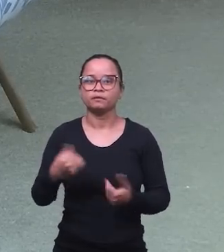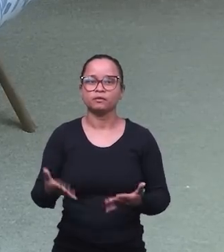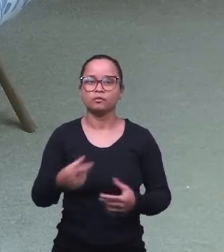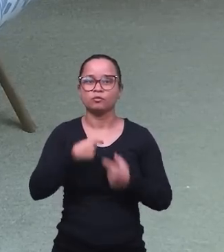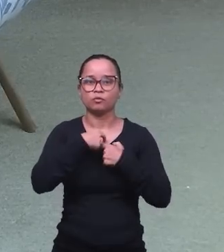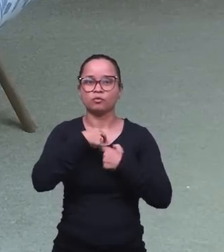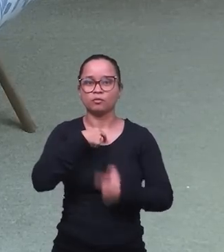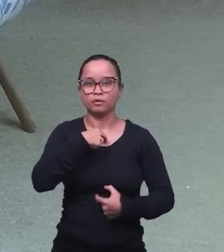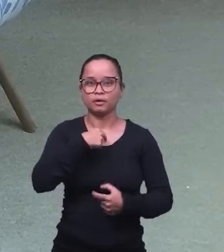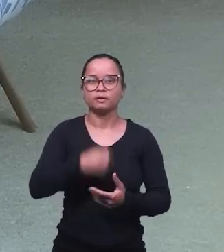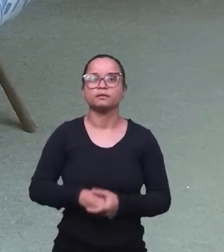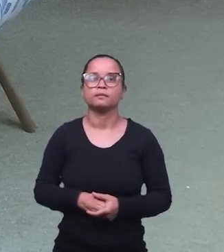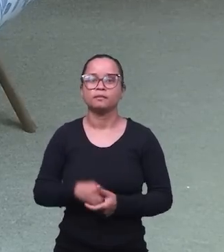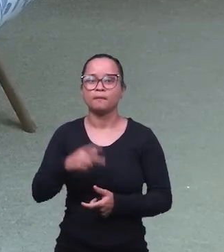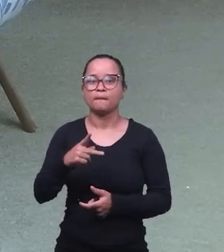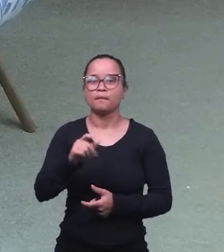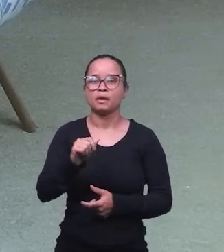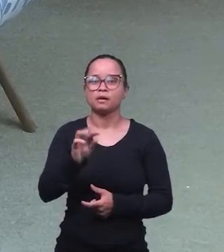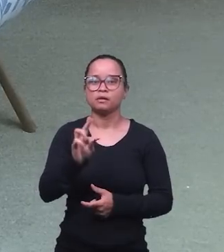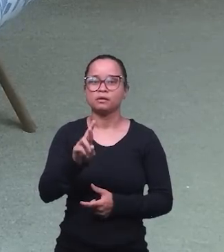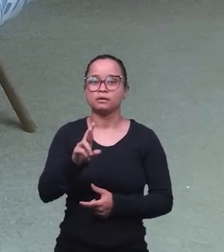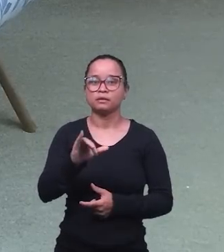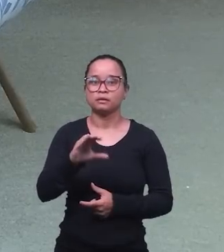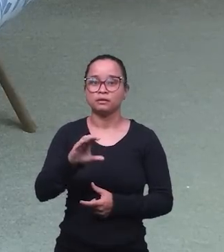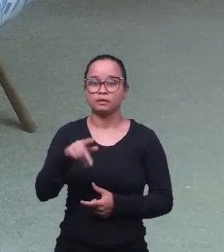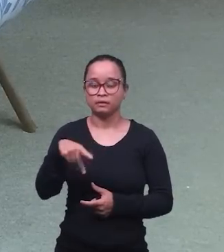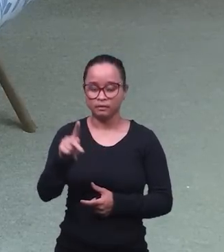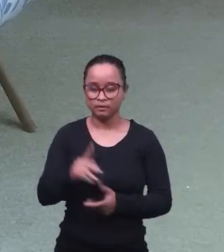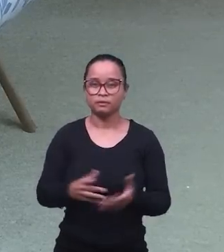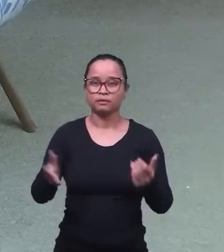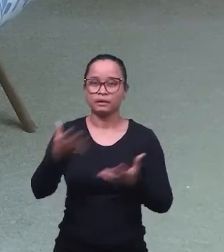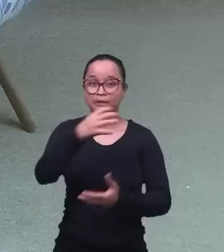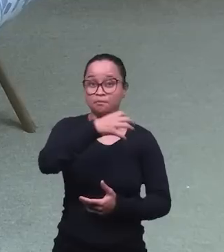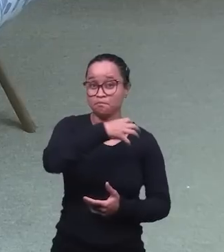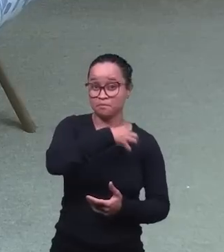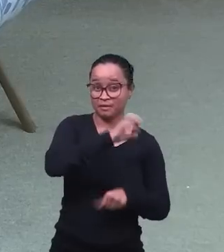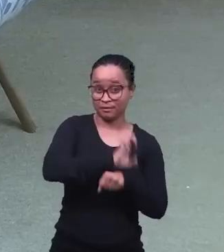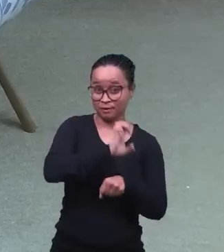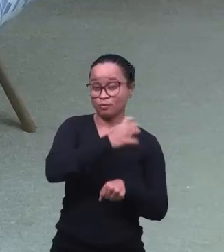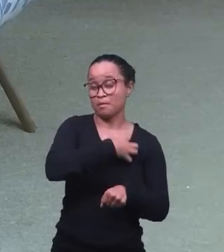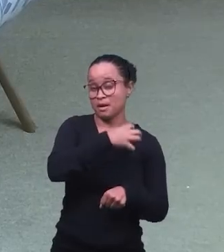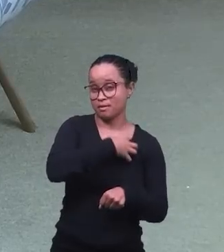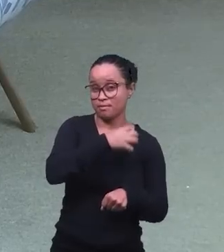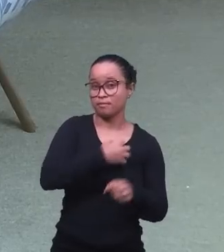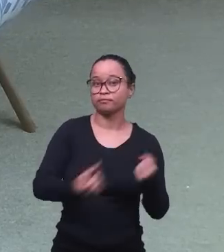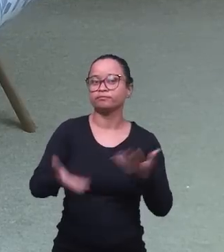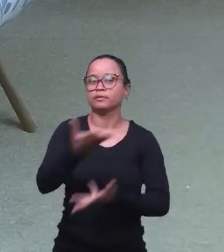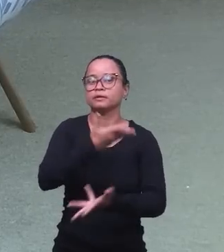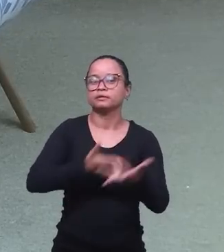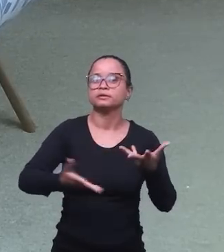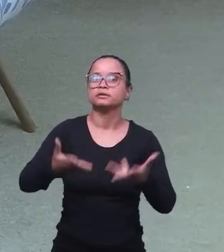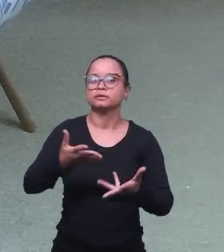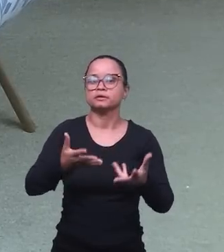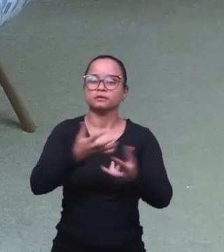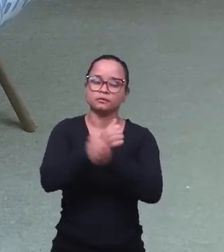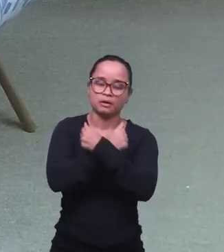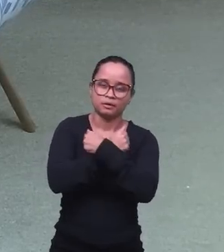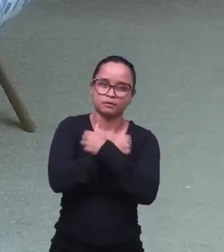Patrick Teixeira, de Caetité, da Bahia, participante assíduo também do nosso programa. Um abraço a ele e aos